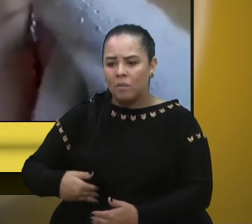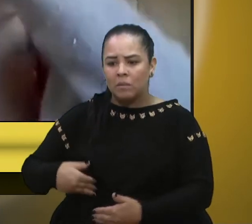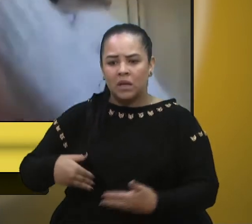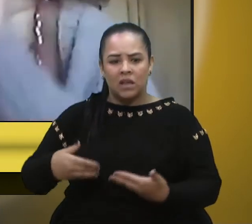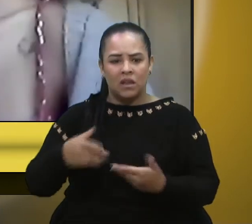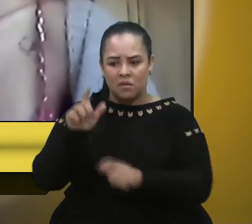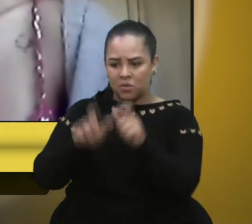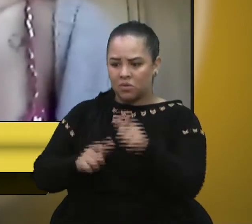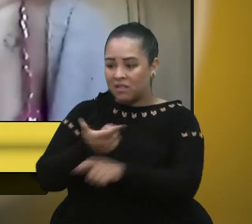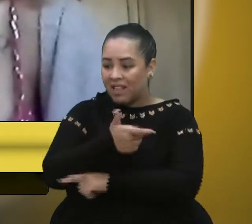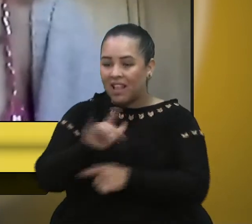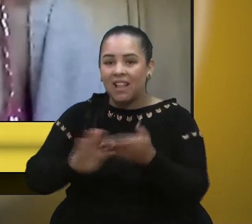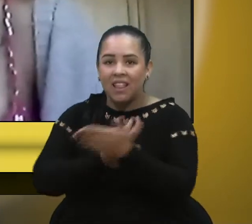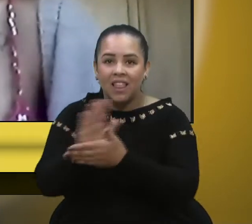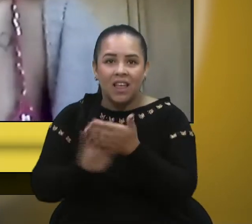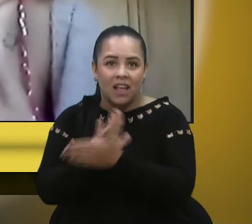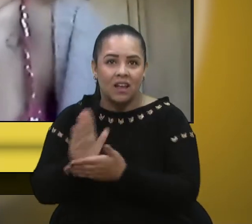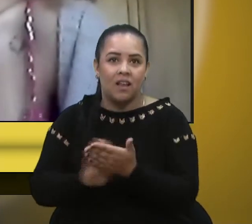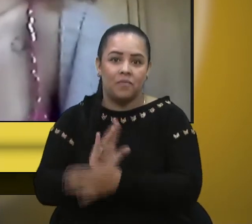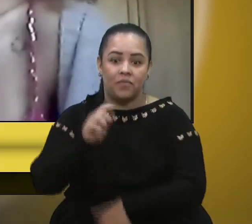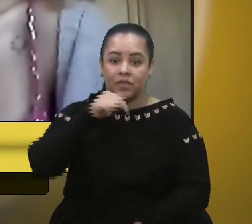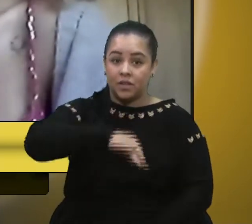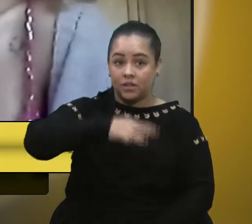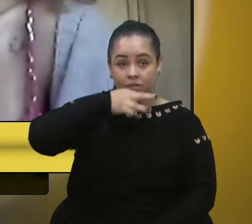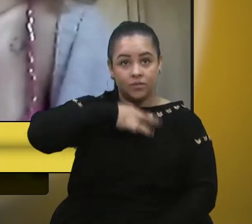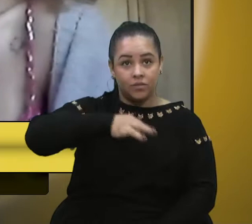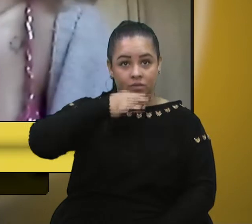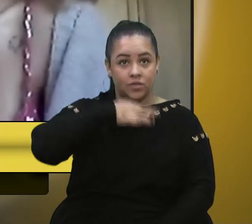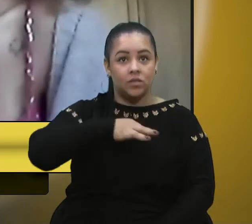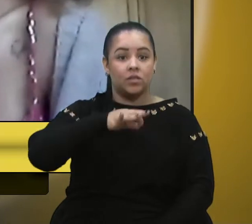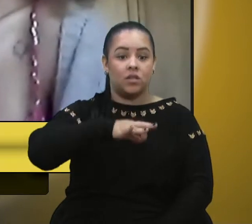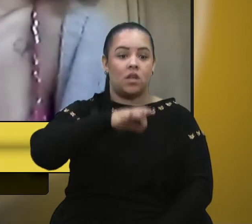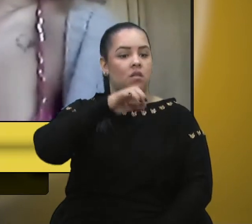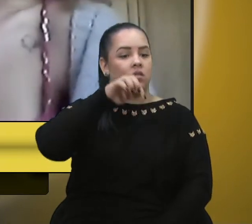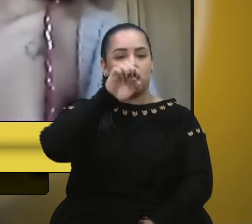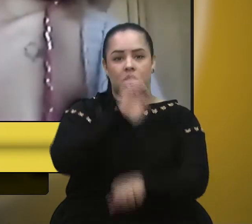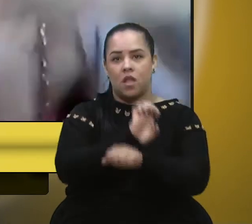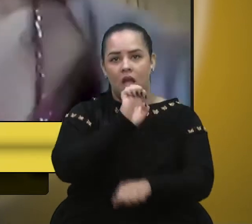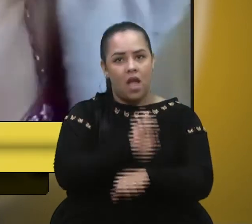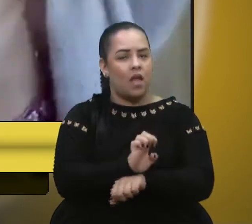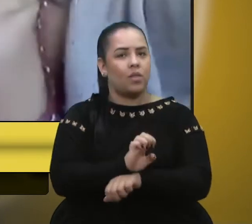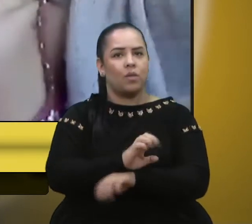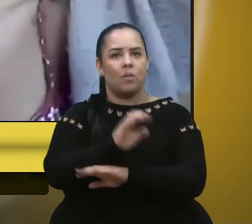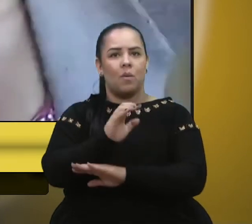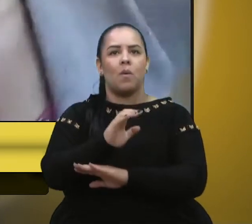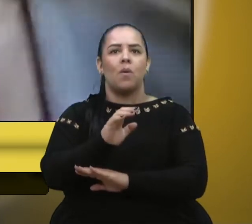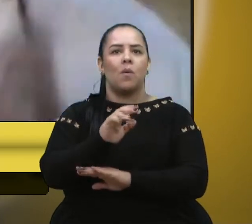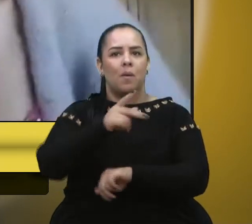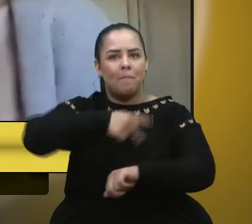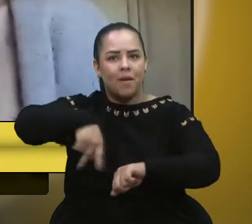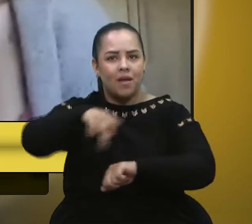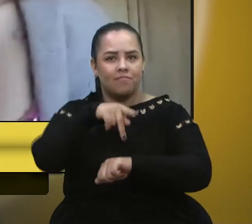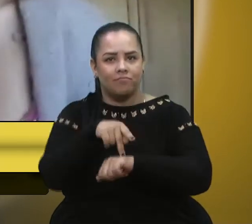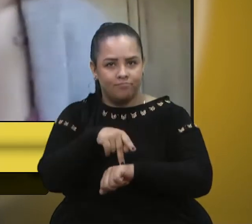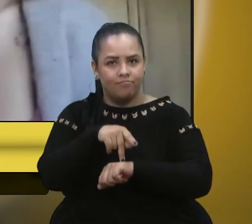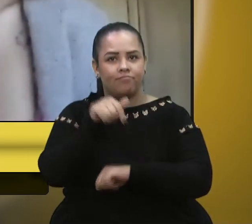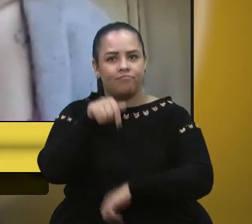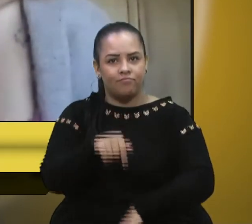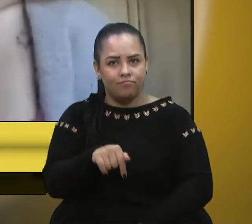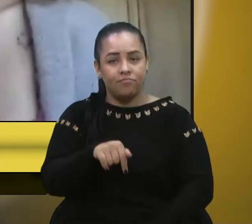maior dos habitantes de Caxias do Sul, do nosso estado e do nosso país. Então, tendo em vista toda essa